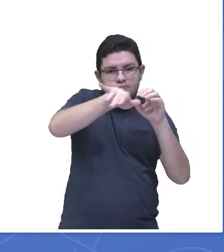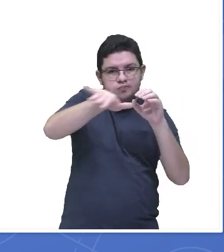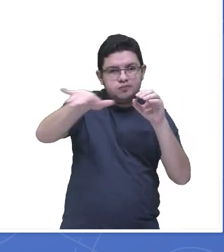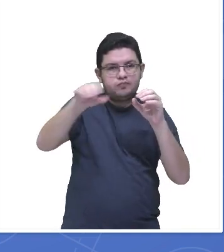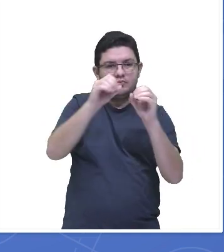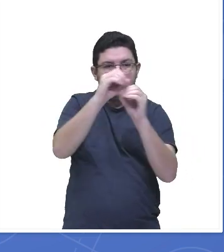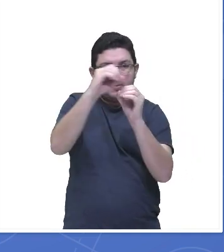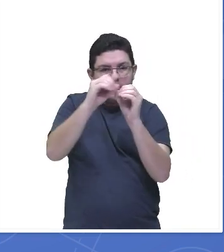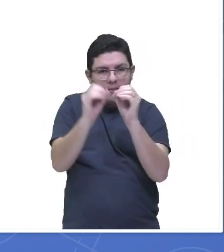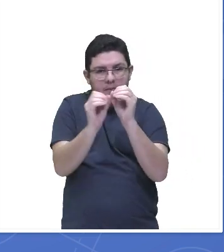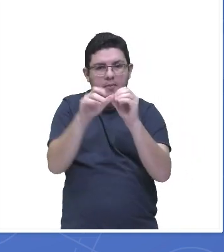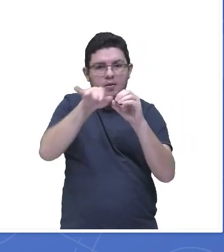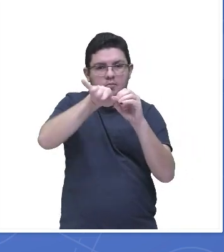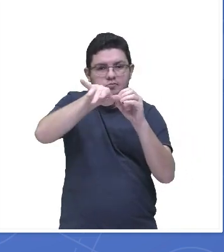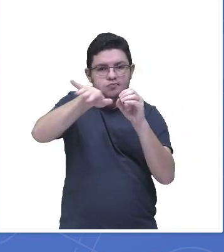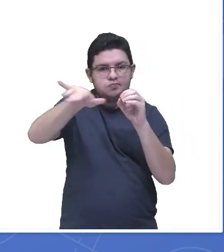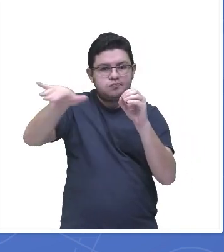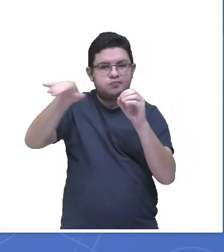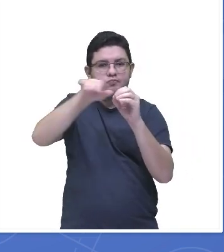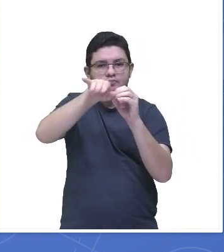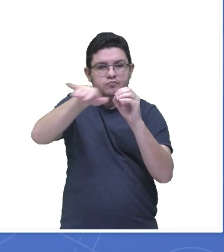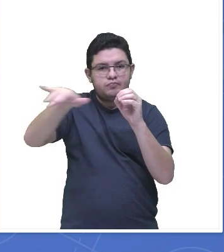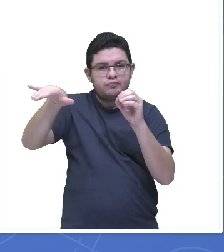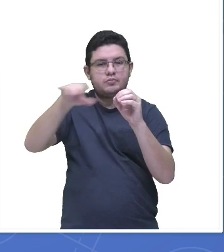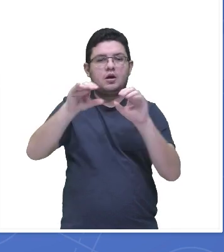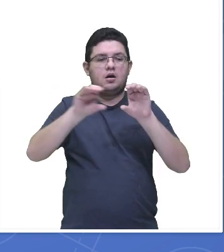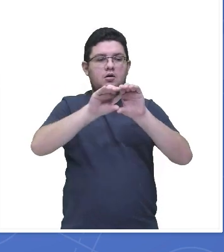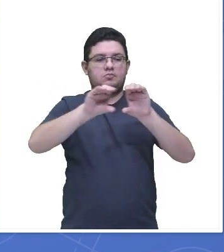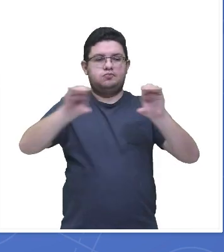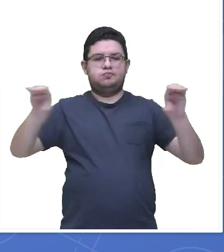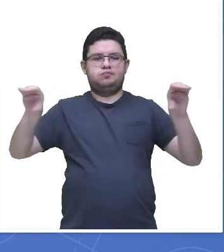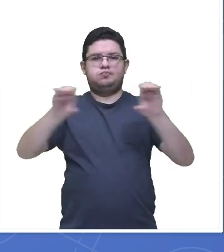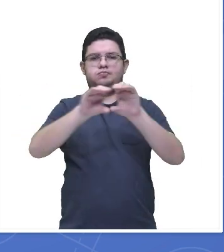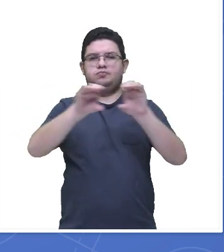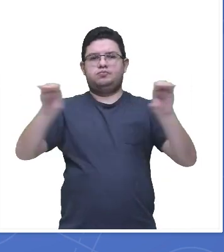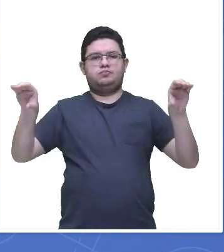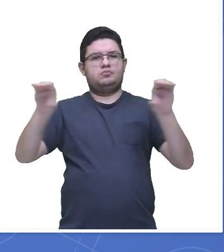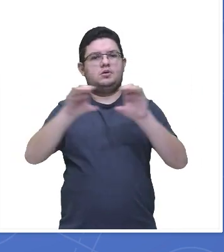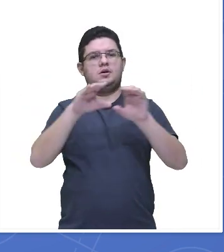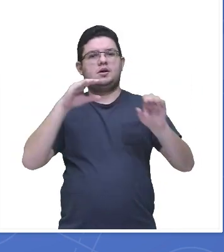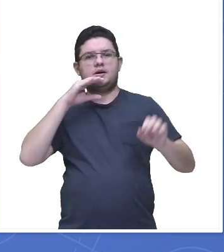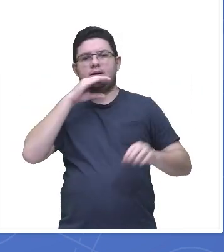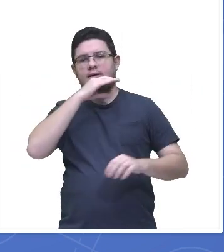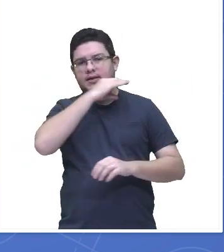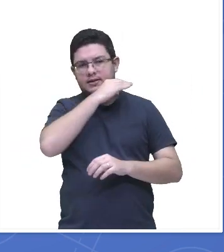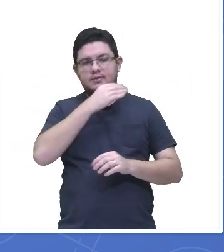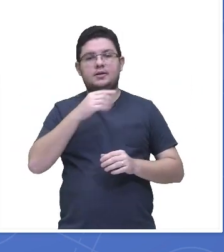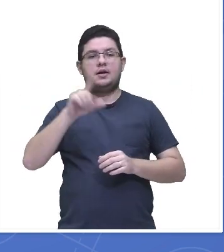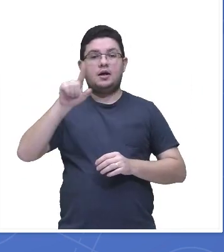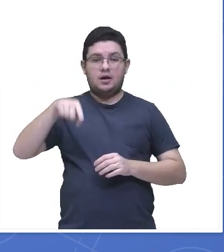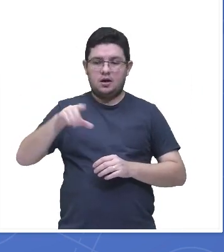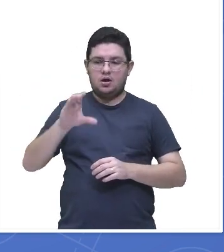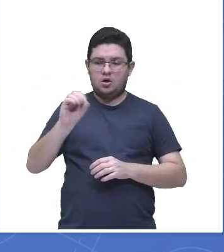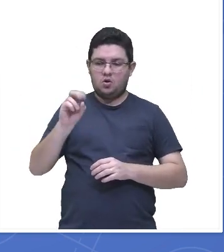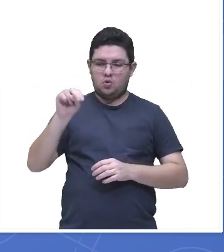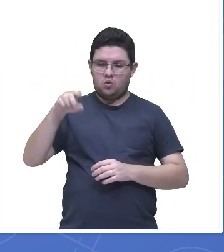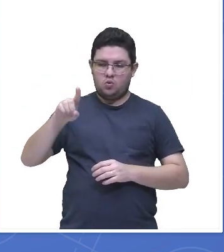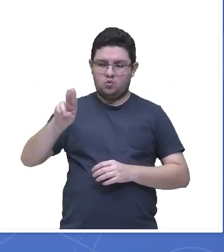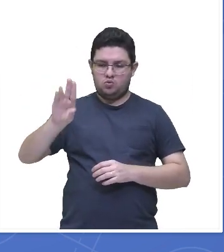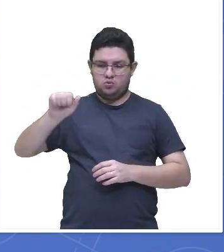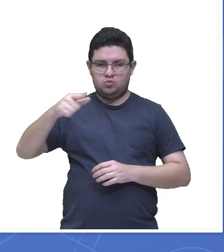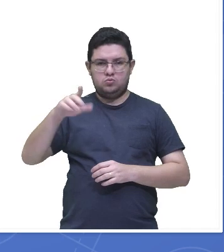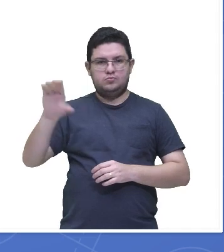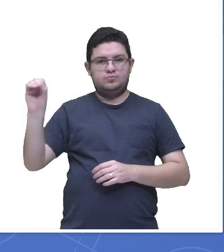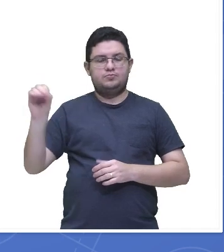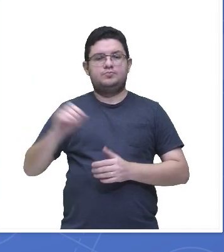transferido molécula a molécula do material. É o que a gente chama de condução do calor. Tá certo, pessoal? Assim que